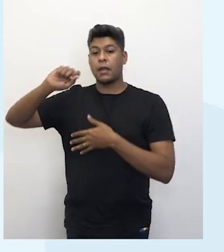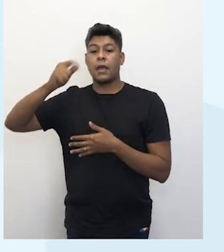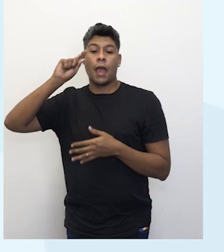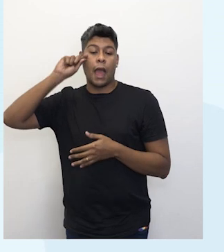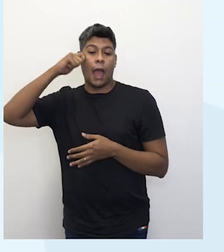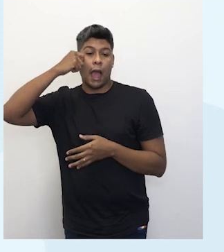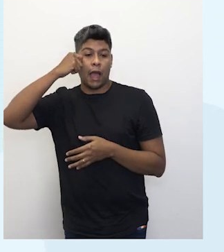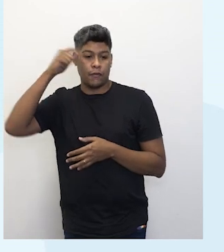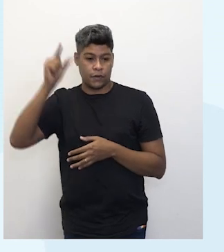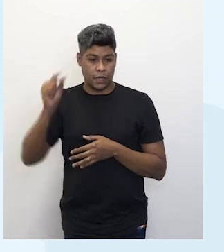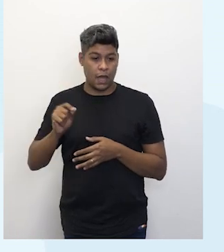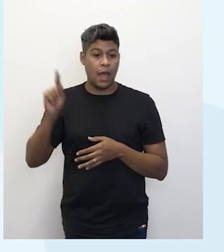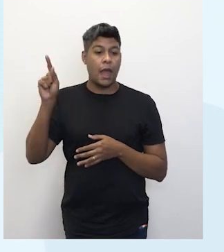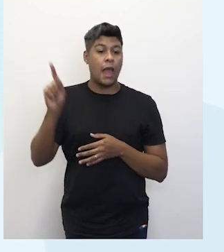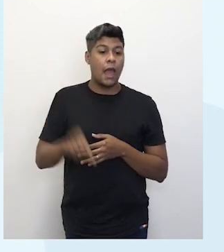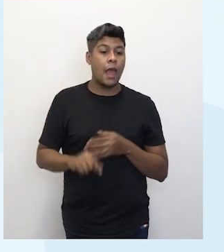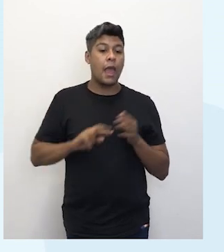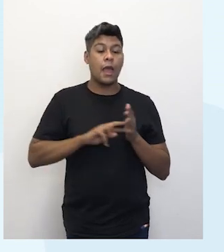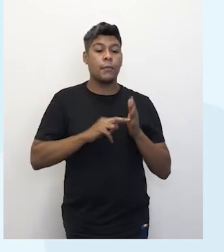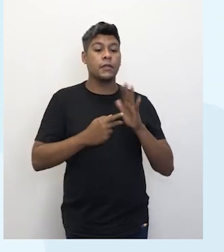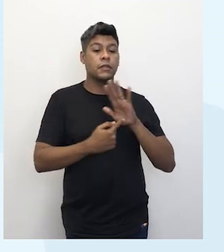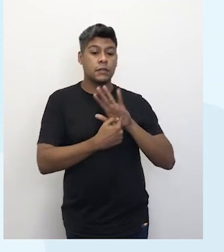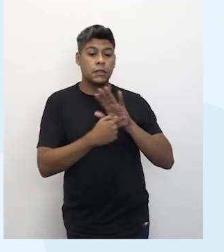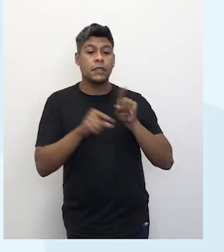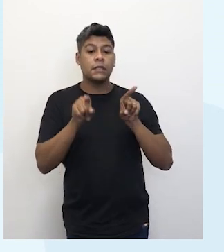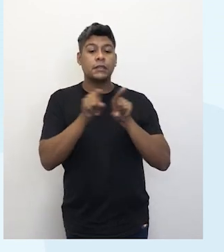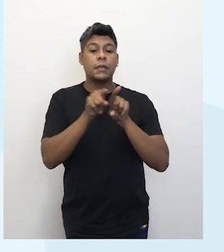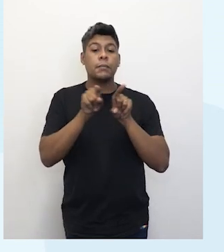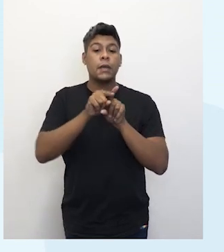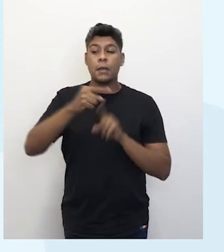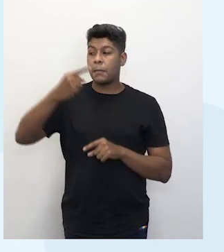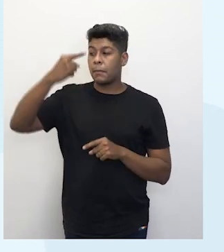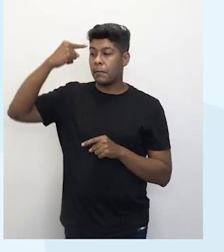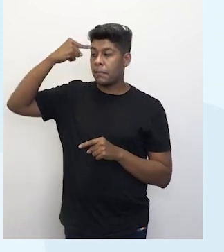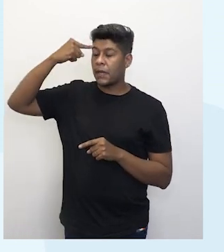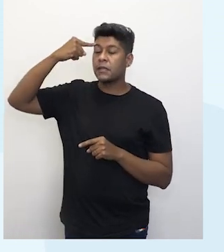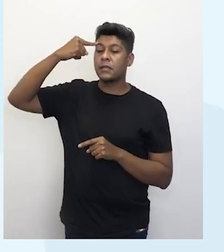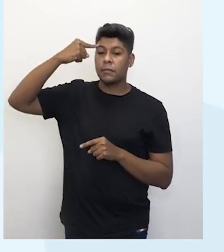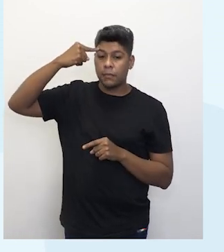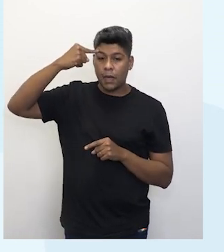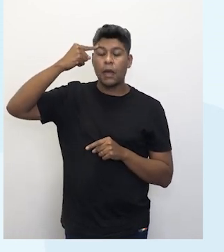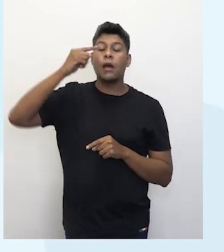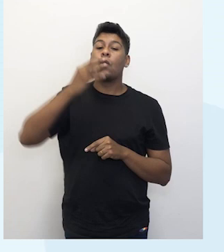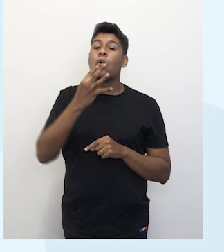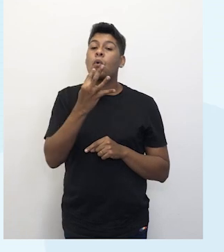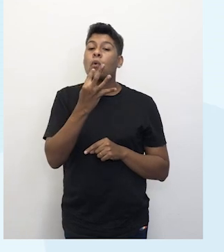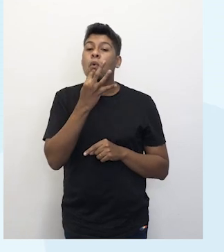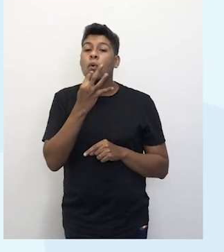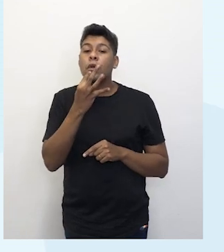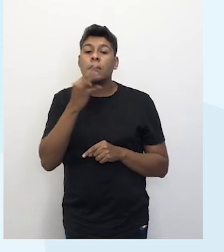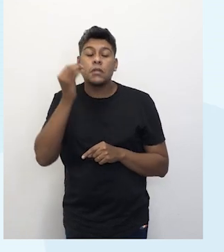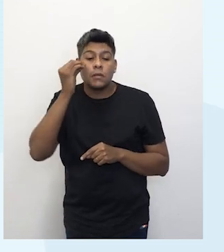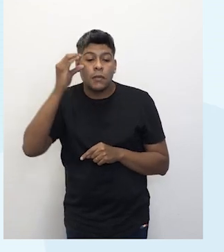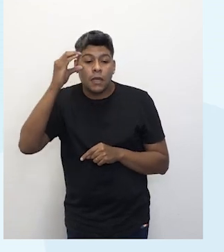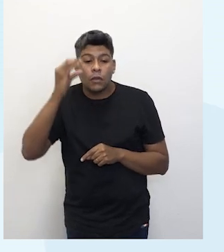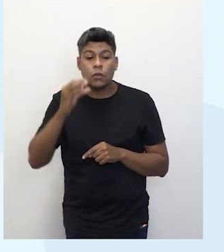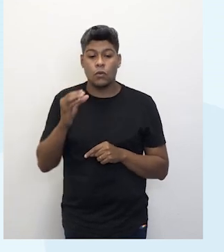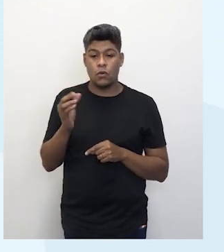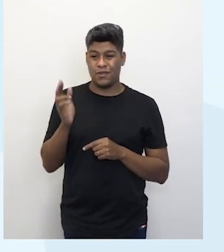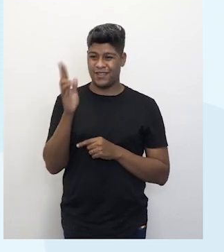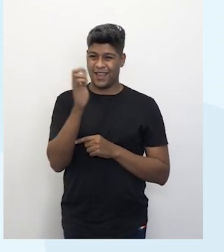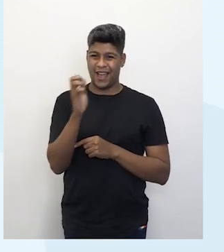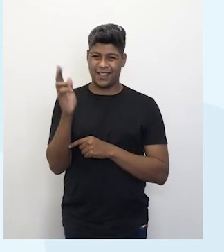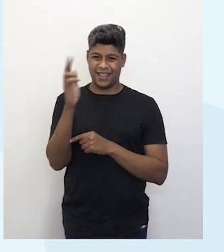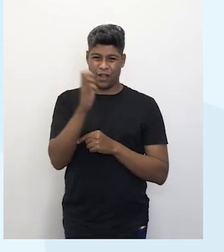unidade temática é formas de representação e pensamento espacial objeto de conhecimento cartografia